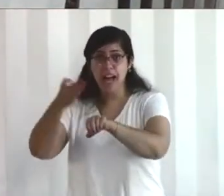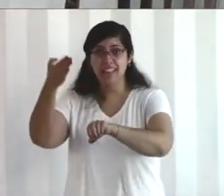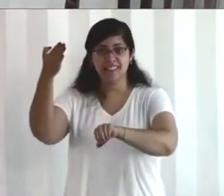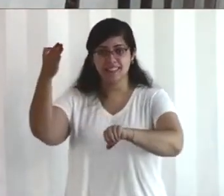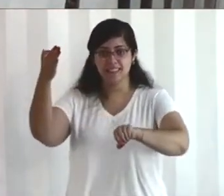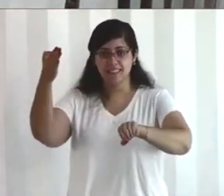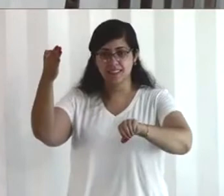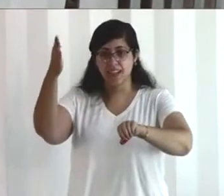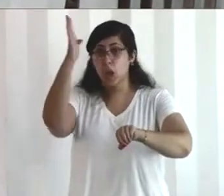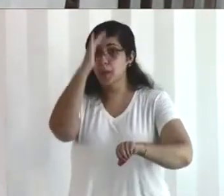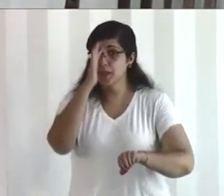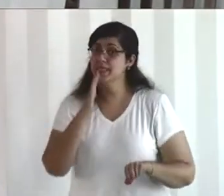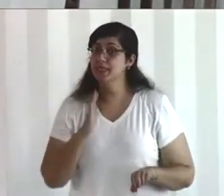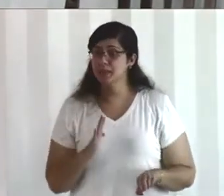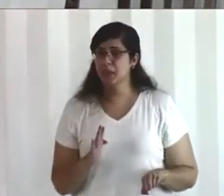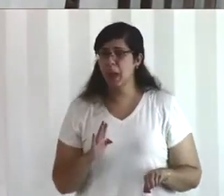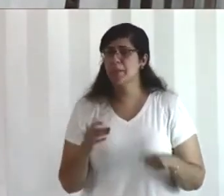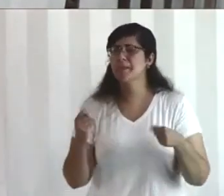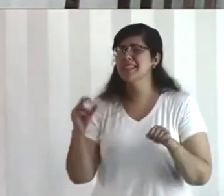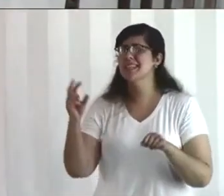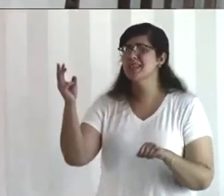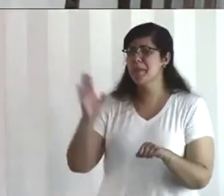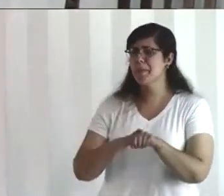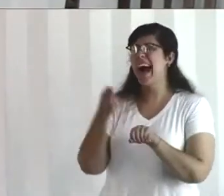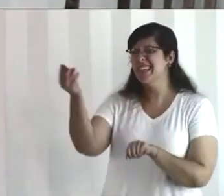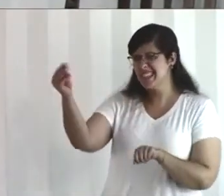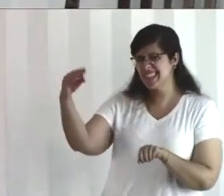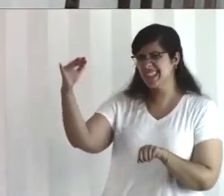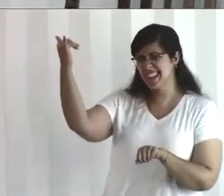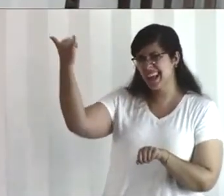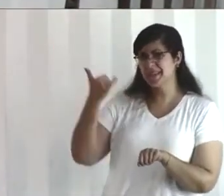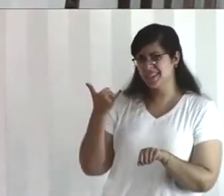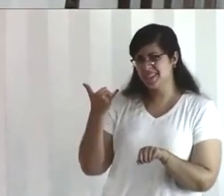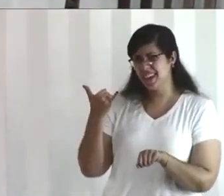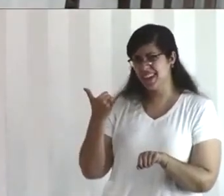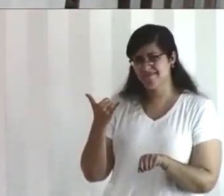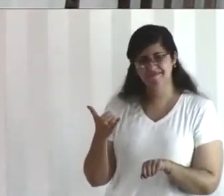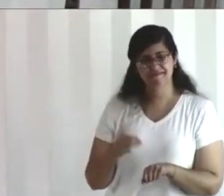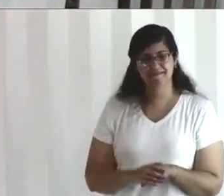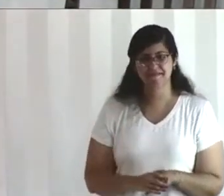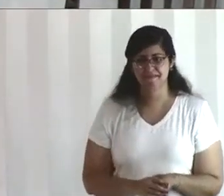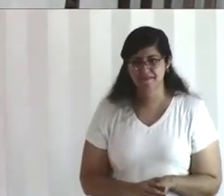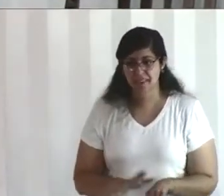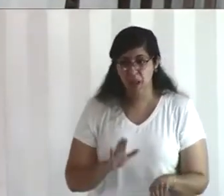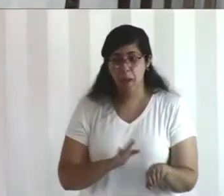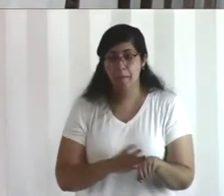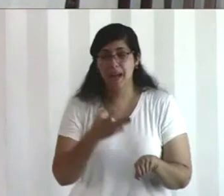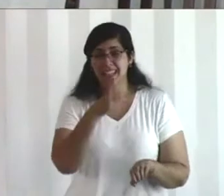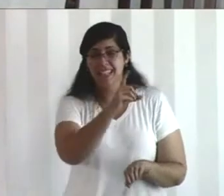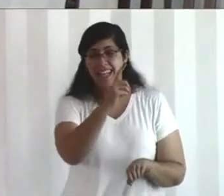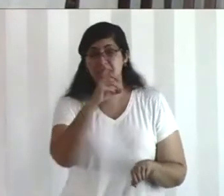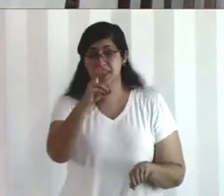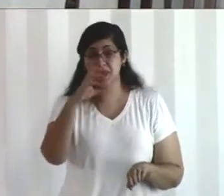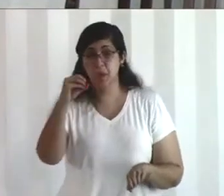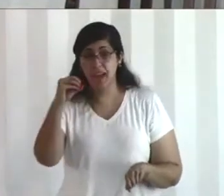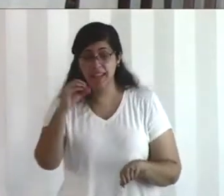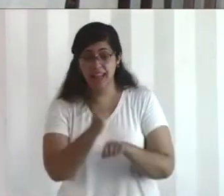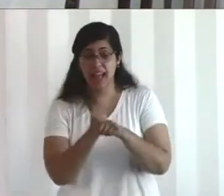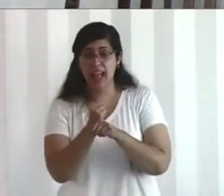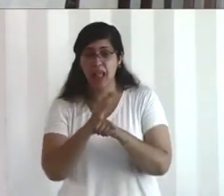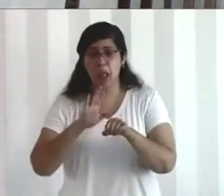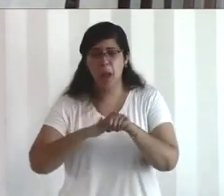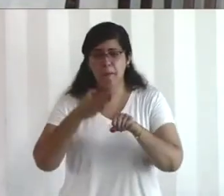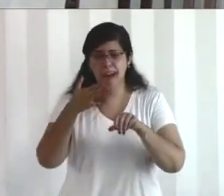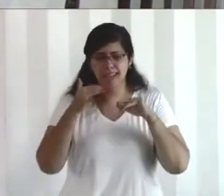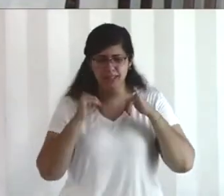lugar. Precisaria de mais confirmação? São mais de 150 anos do cuidado de Deus para que a palavra